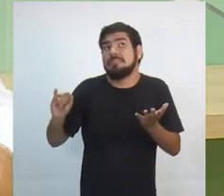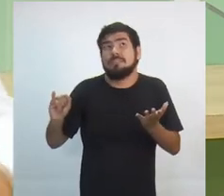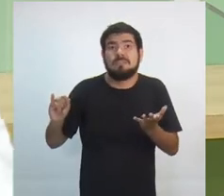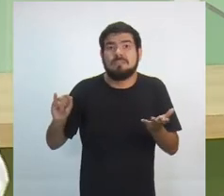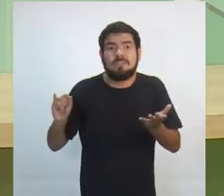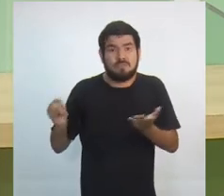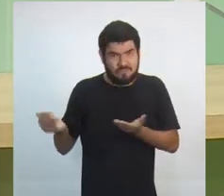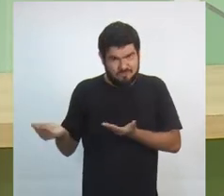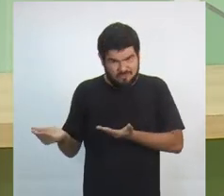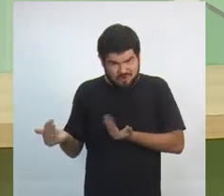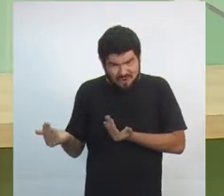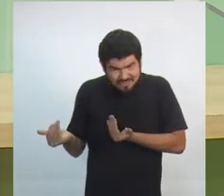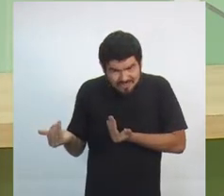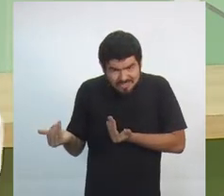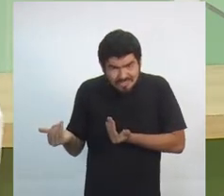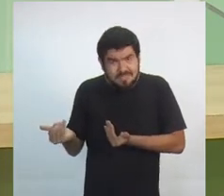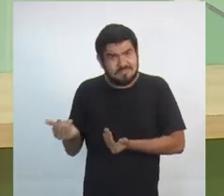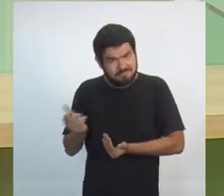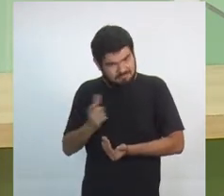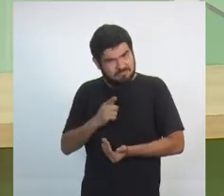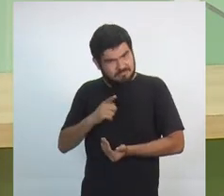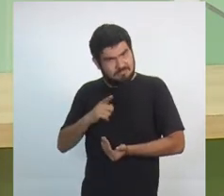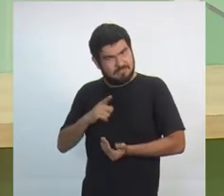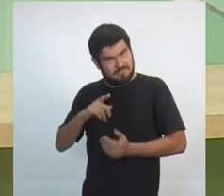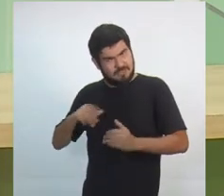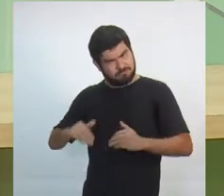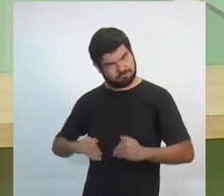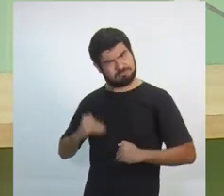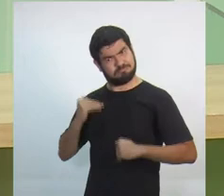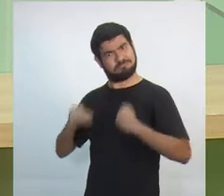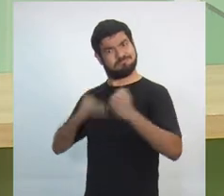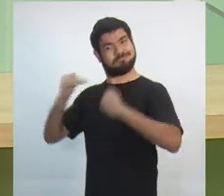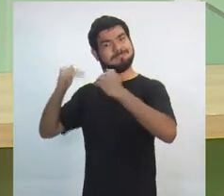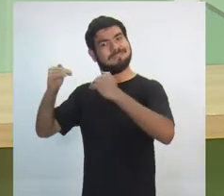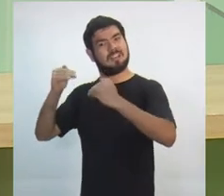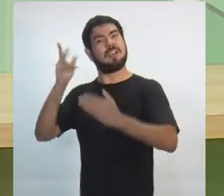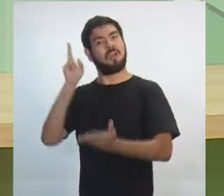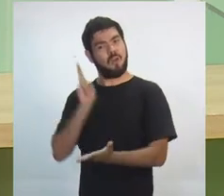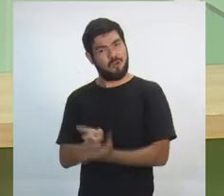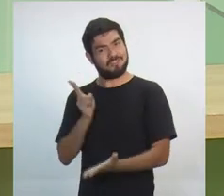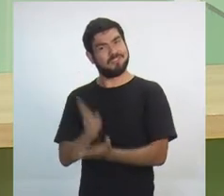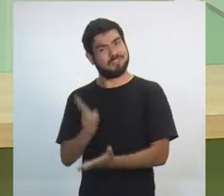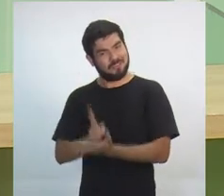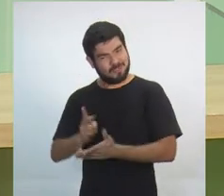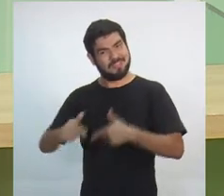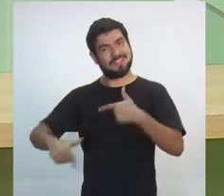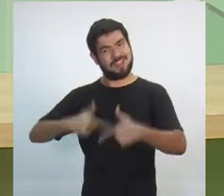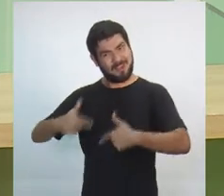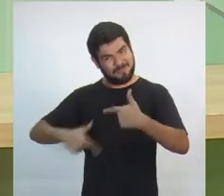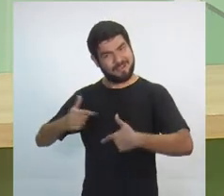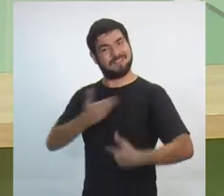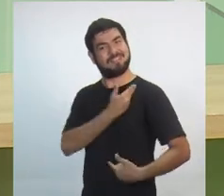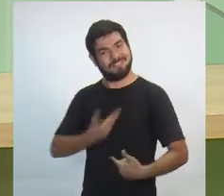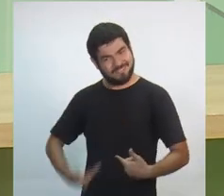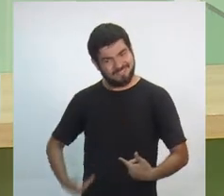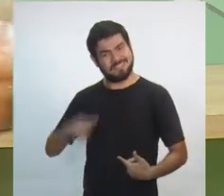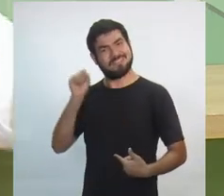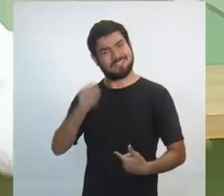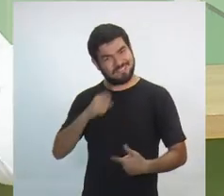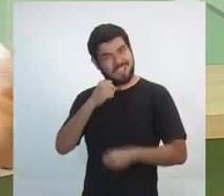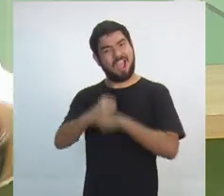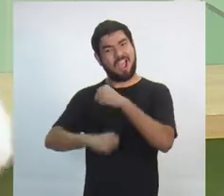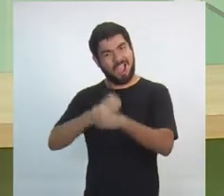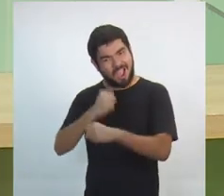se o jovem tiver aptidão, tiver um bom desempenho, ele continua no trabalho, ele continua no emprego. Ano a ano